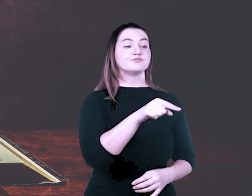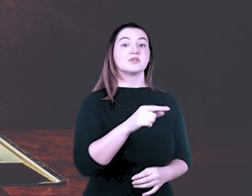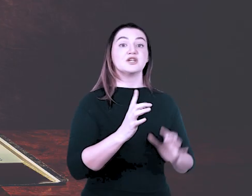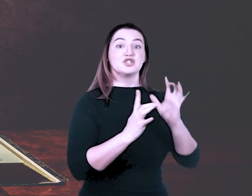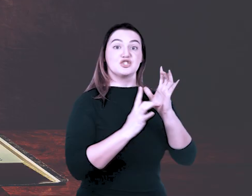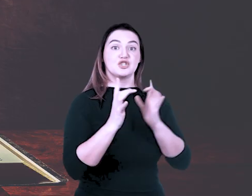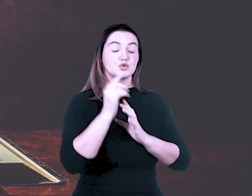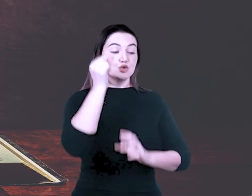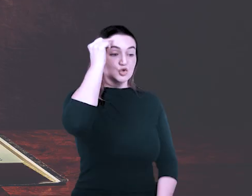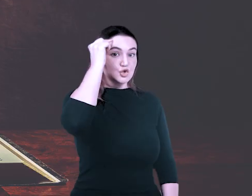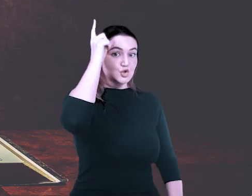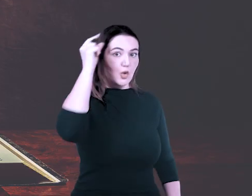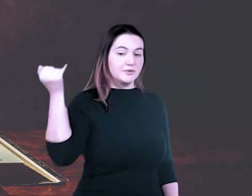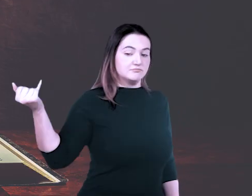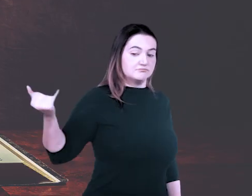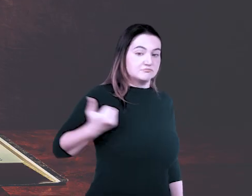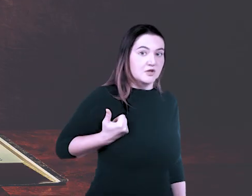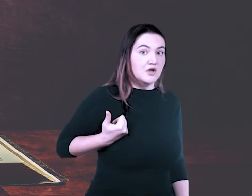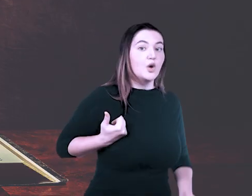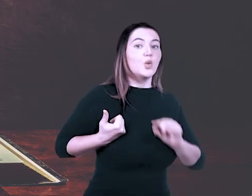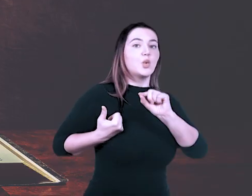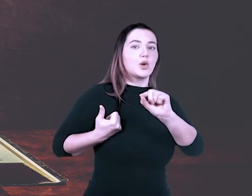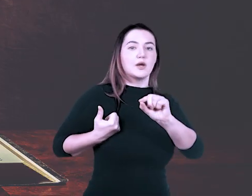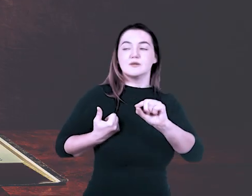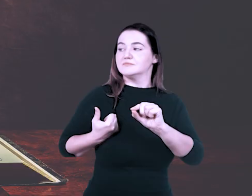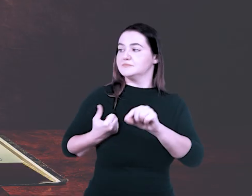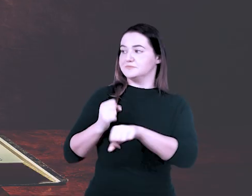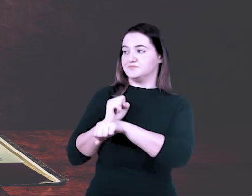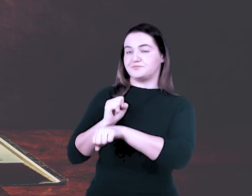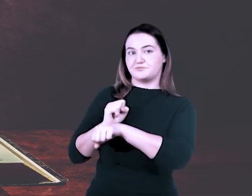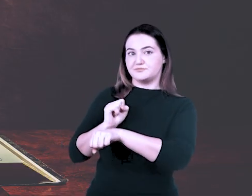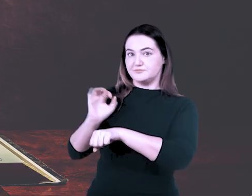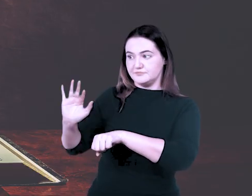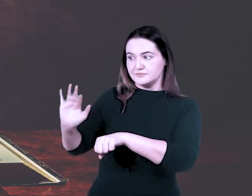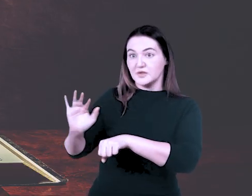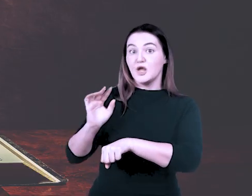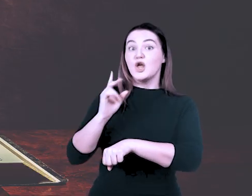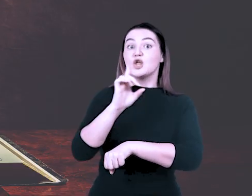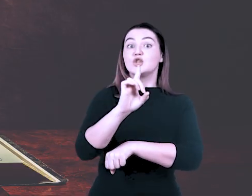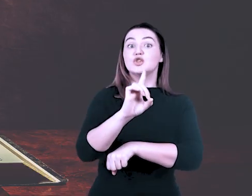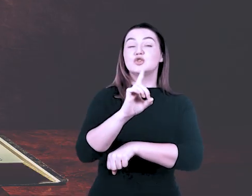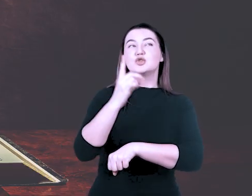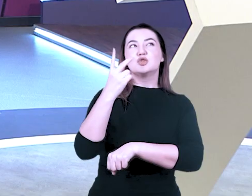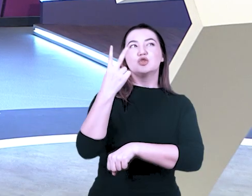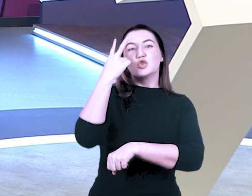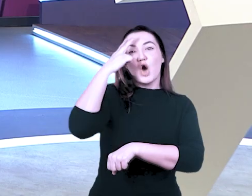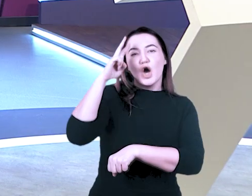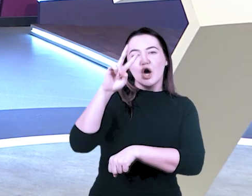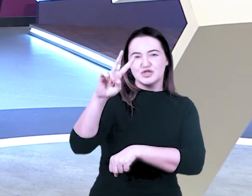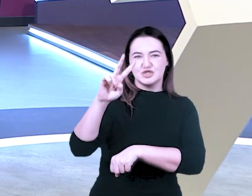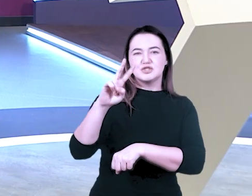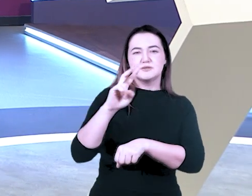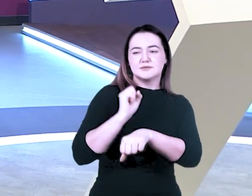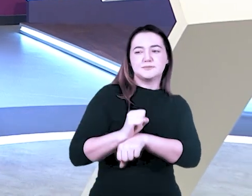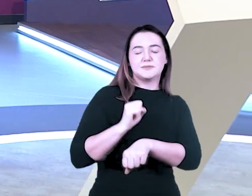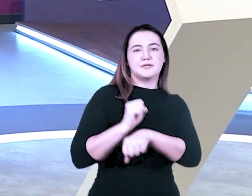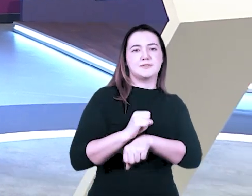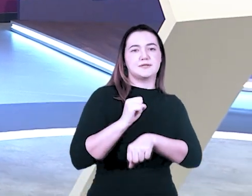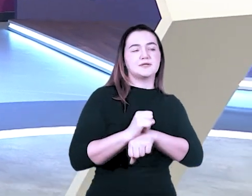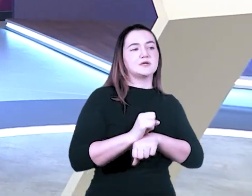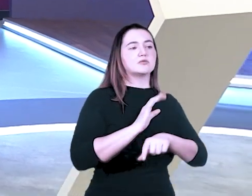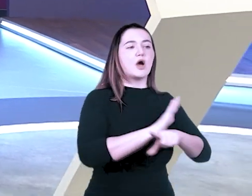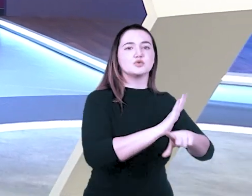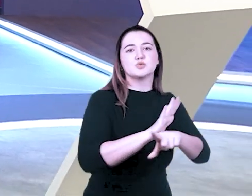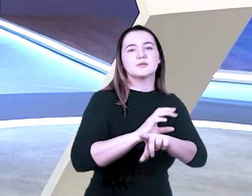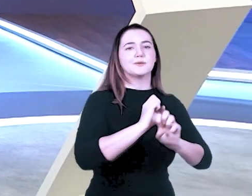que Lázaro estava doente, ainda se demorou 2 dias no lugar onde estava. Bom, agora começam a